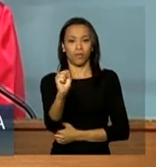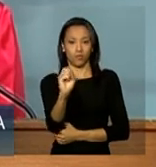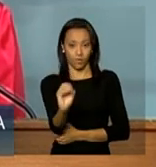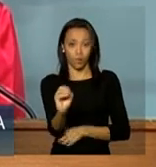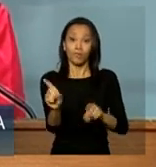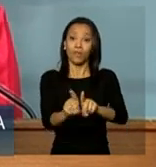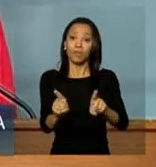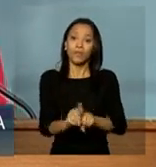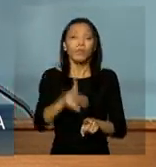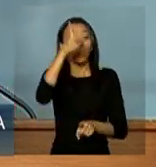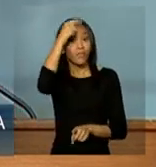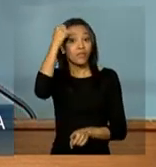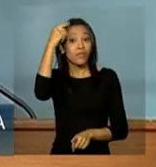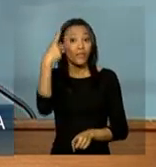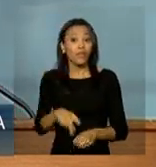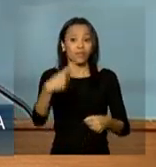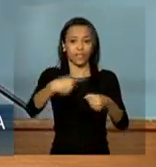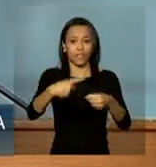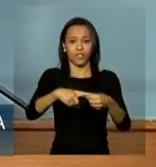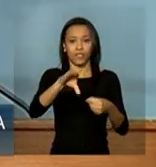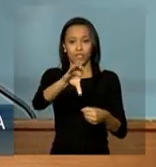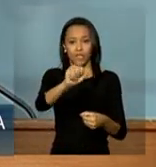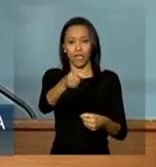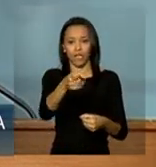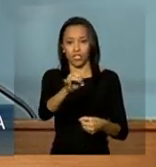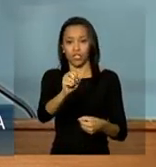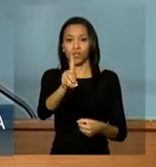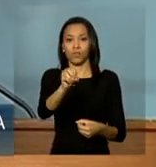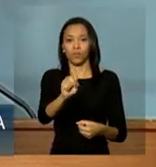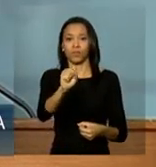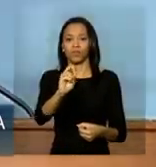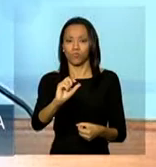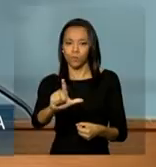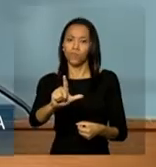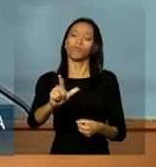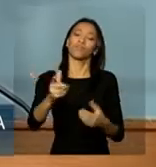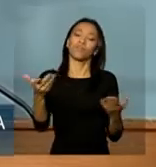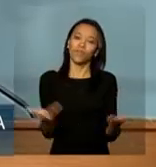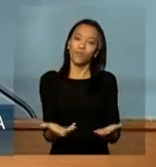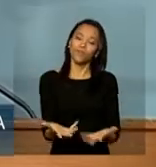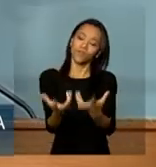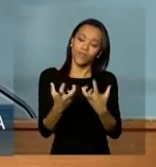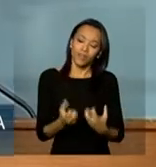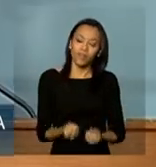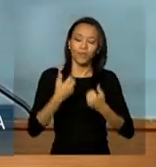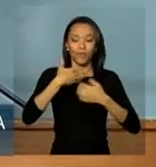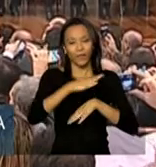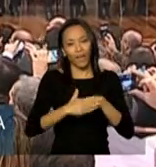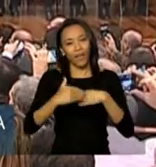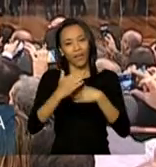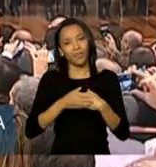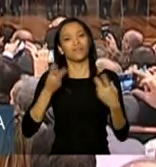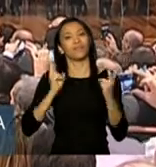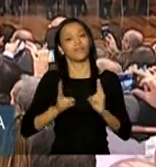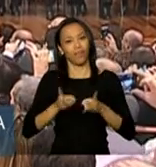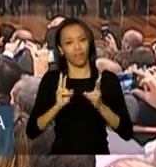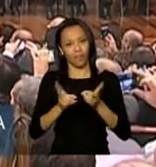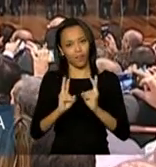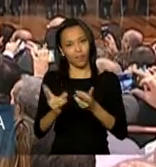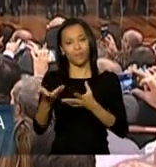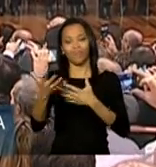cumprimentar o prefeito de Caxias do Sul, o Alceu Barbosa Velho, que nos recebe com esse carinho, sempre me recebe com